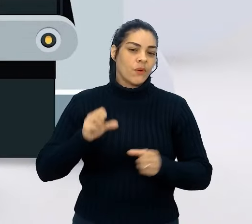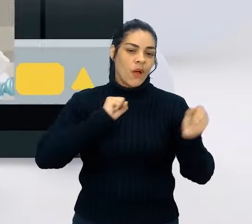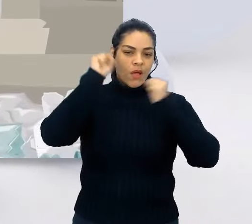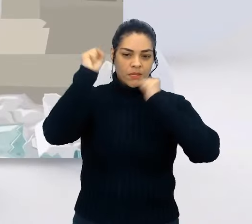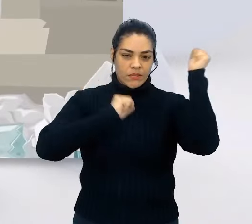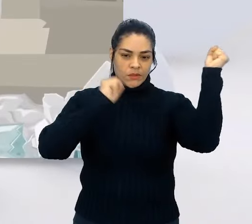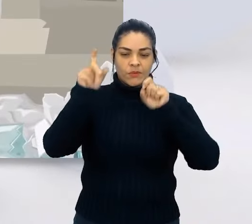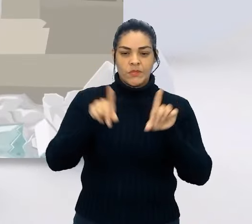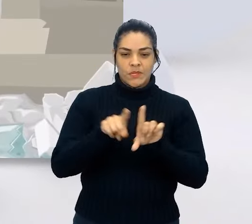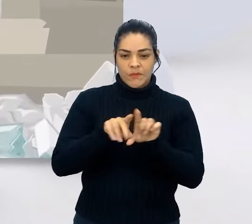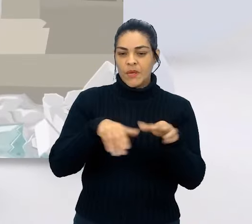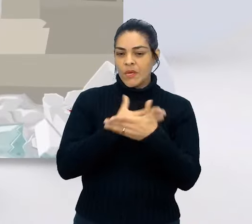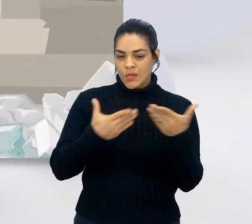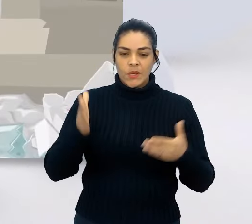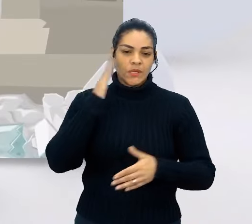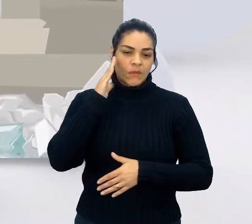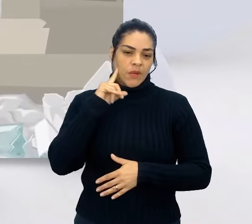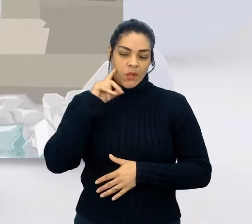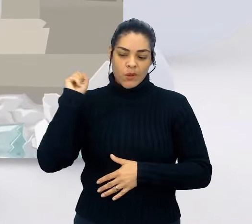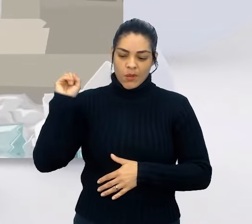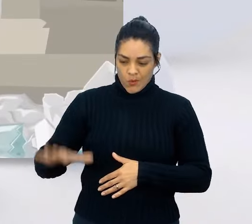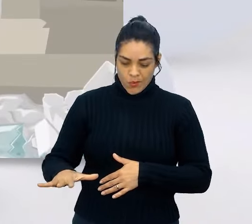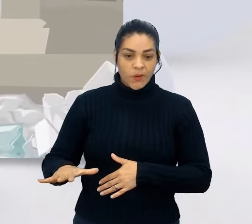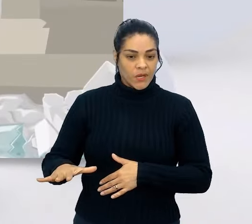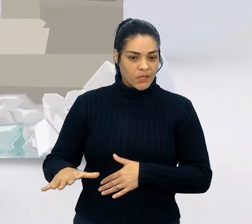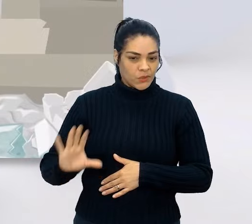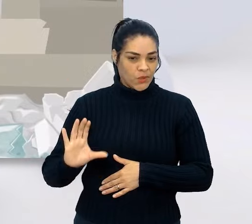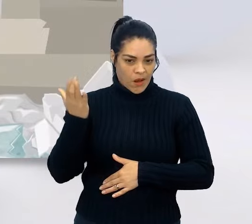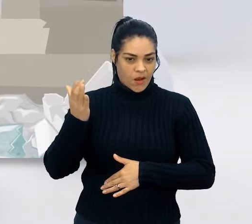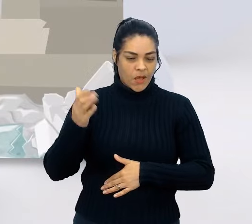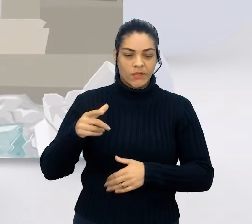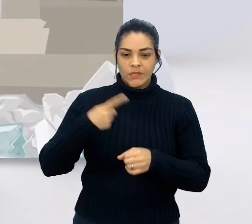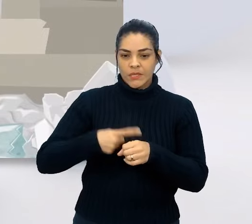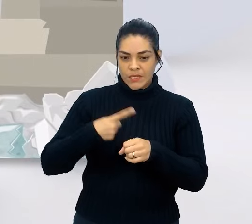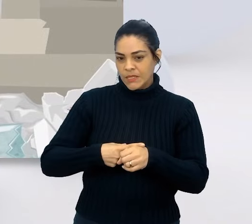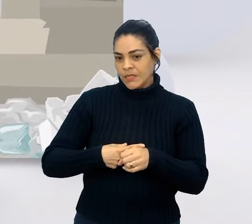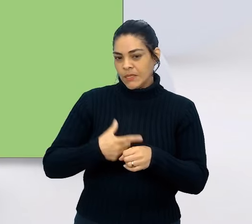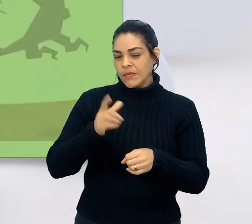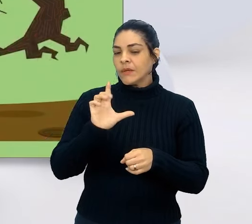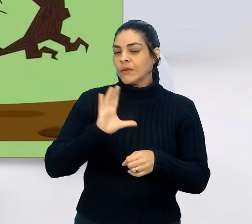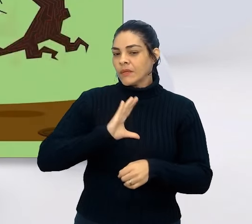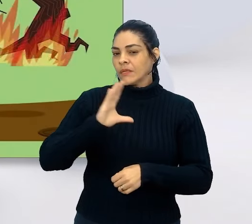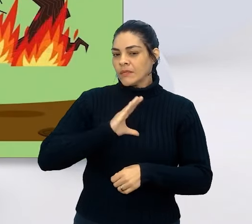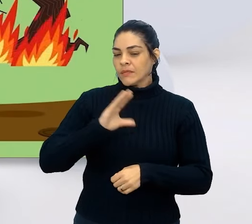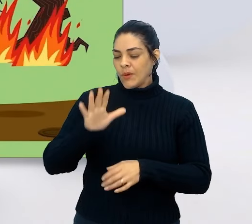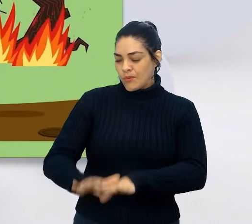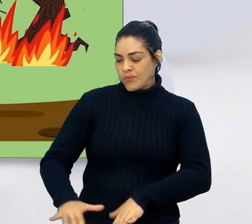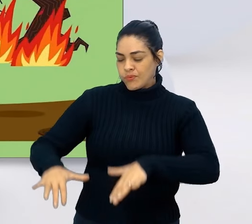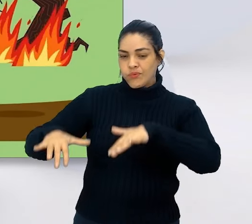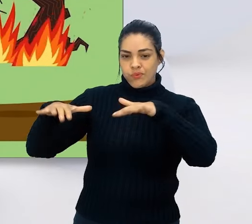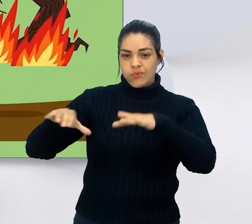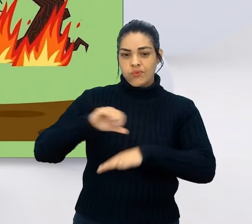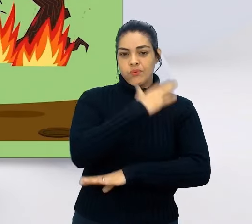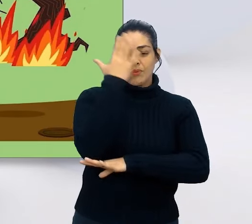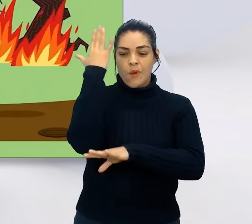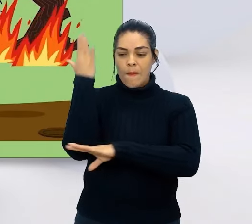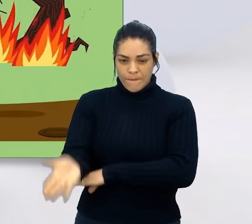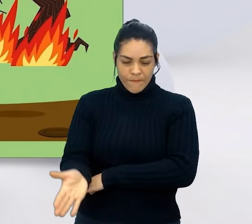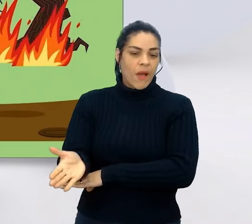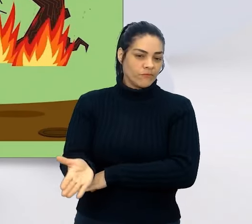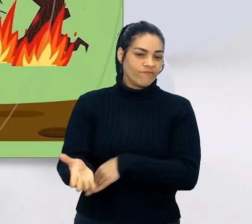Sabemos que o lixo gerado nas grandes cidades prejudica o equilíbrio ambiental e que o desmatamento provoca danos terríveis